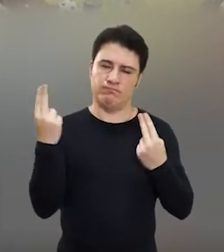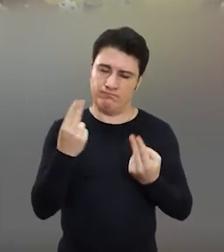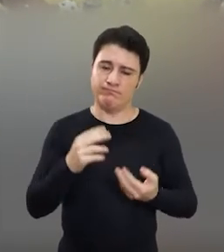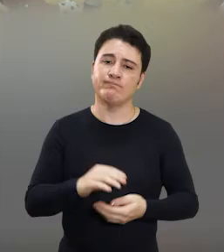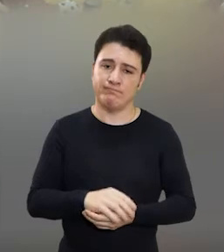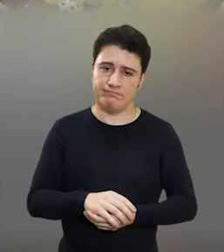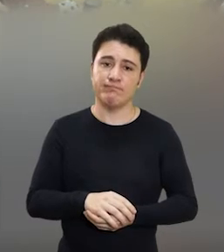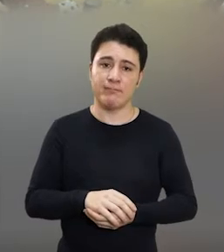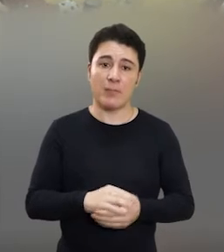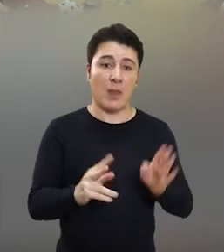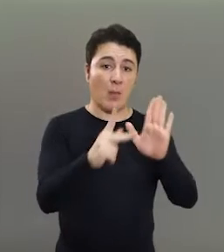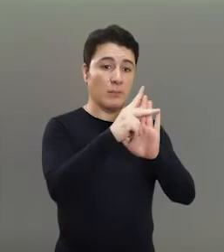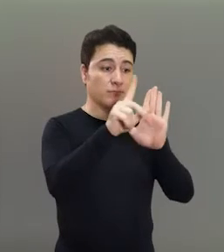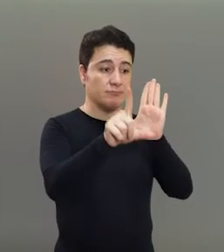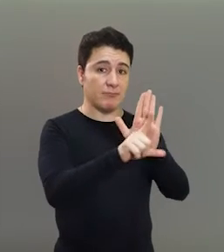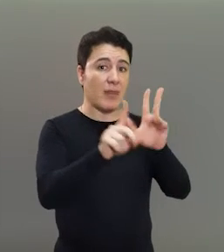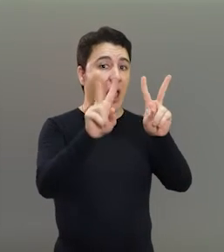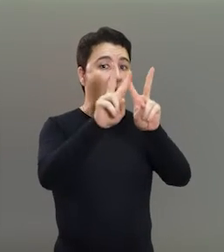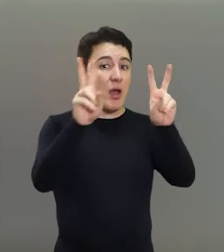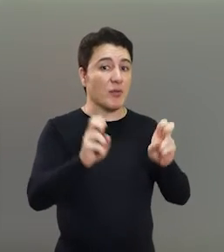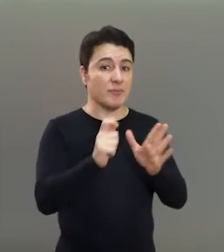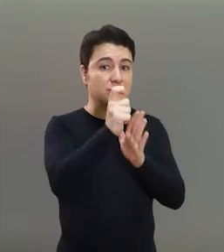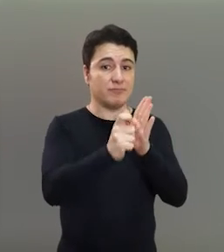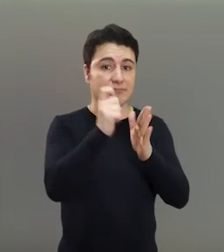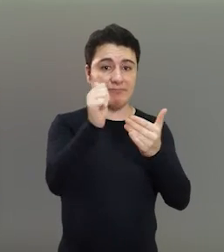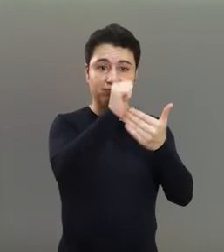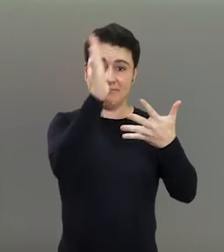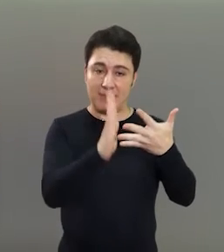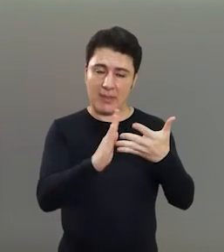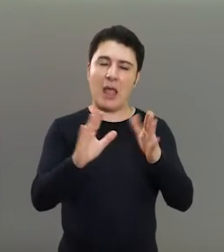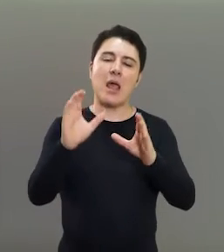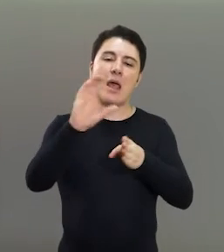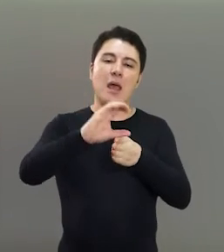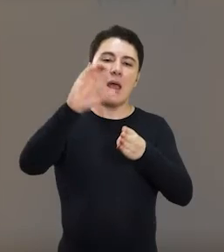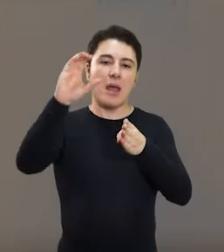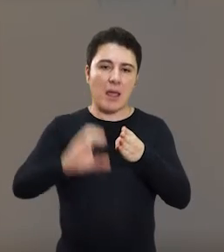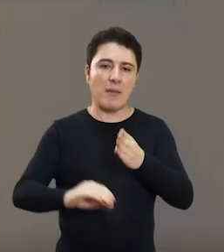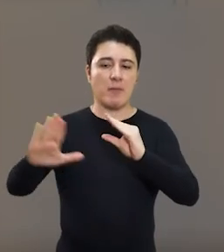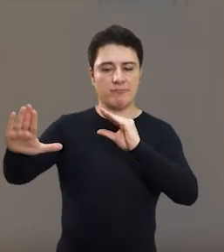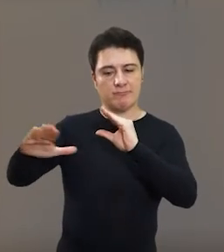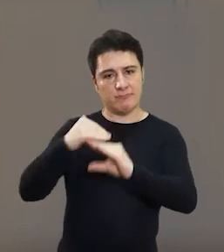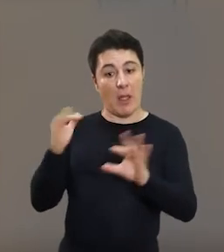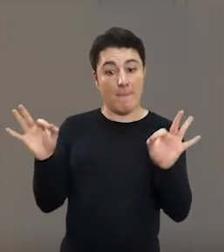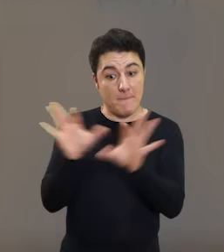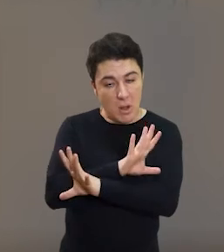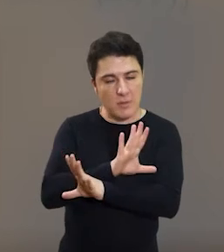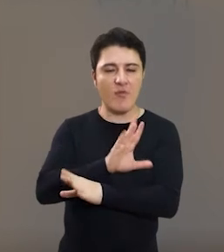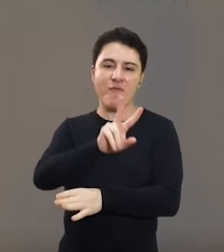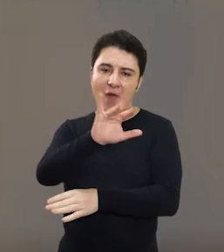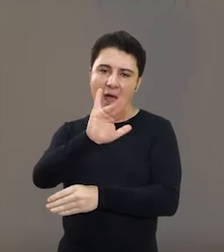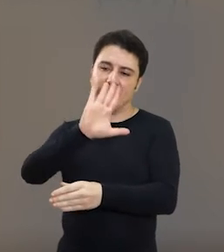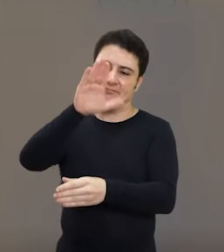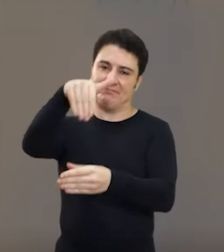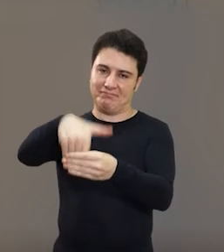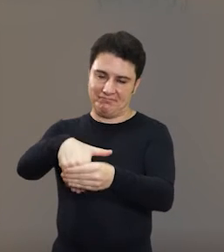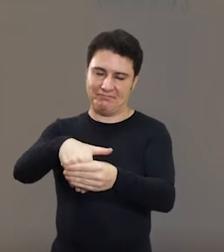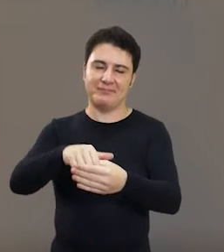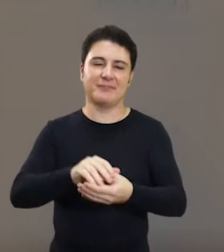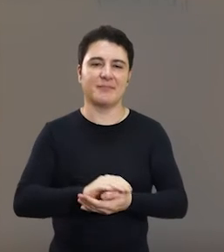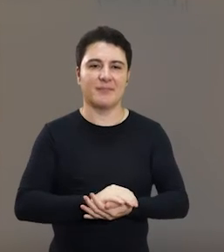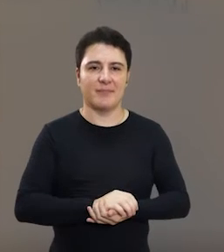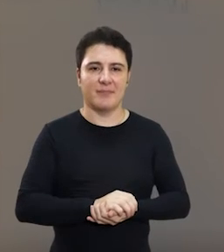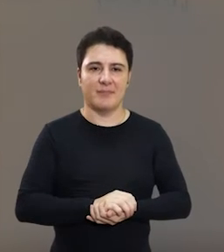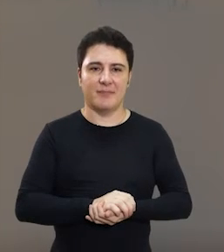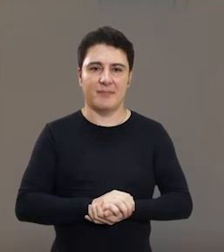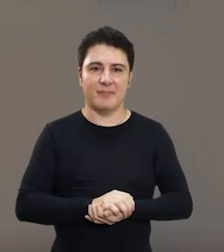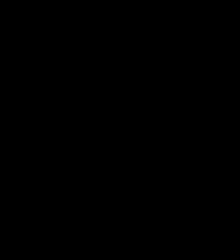integração e equipes esportivas o projeto de lei do programa Araraquara em sinais será enviado à Câmara Municipal para